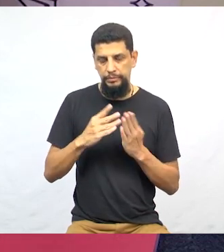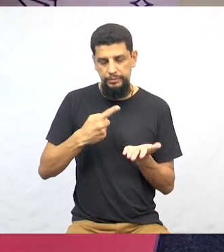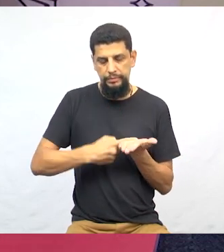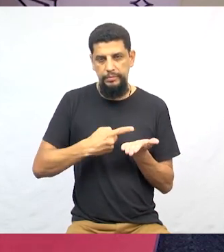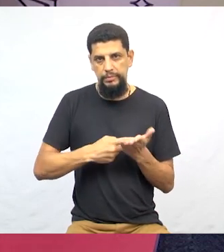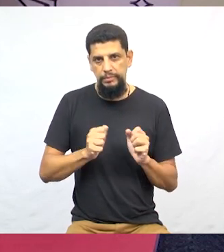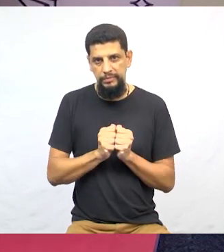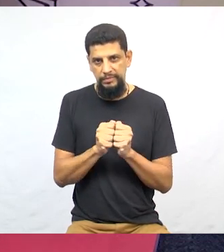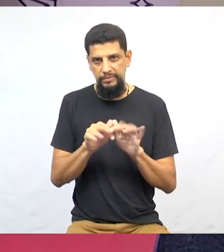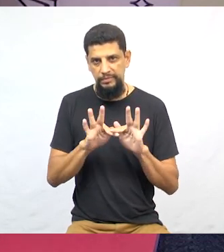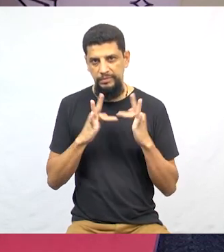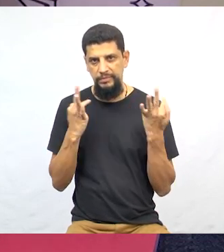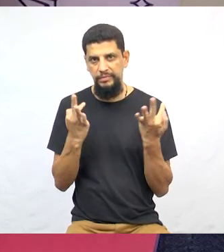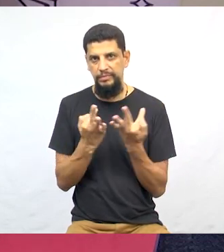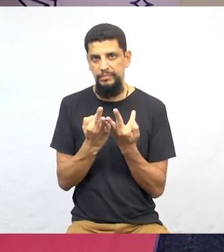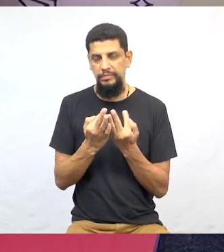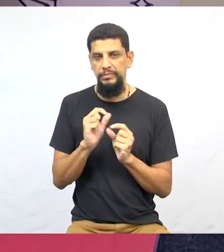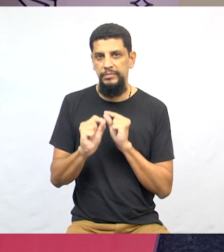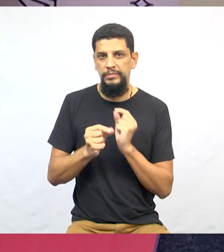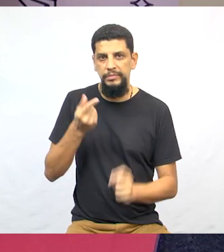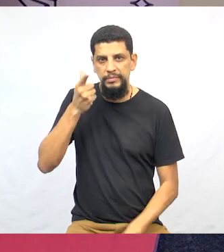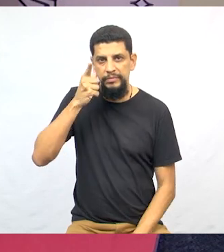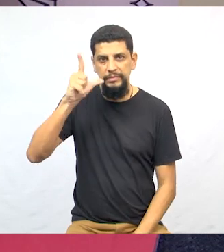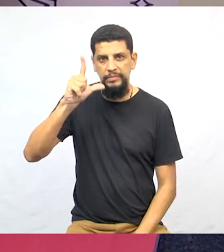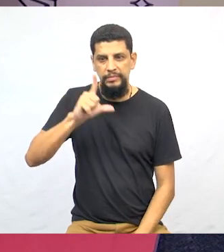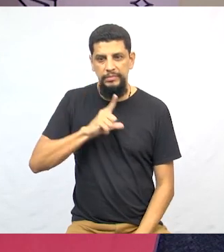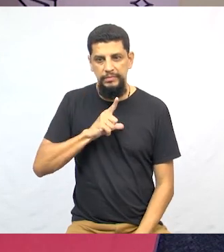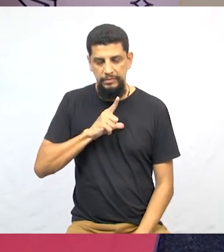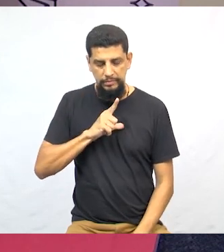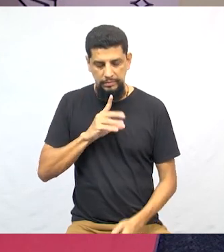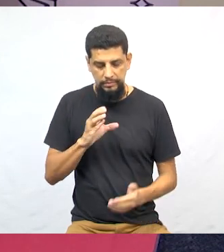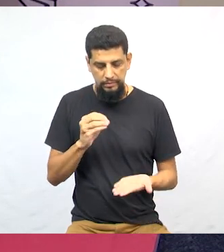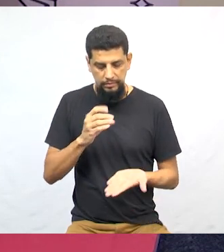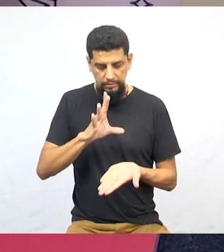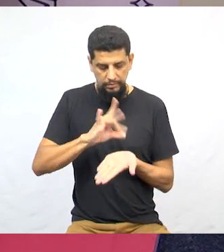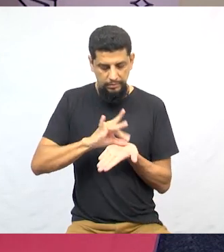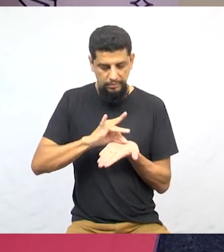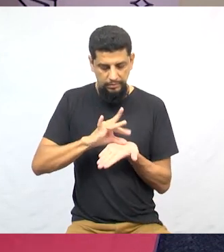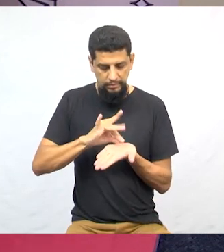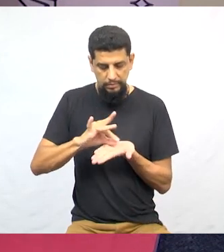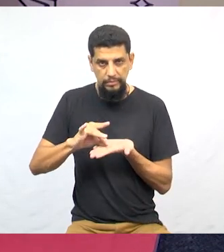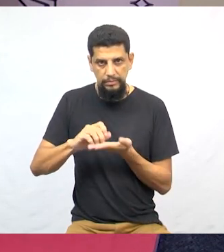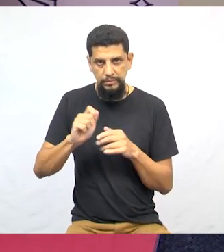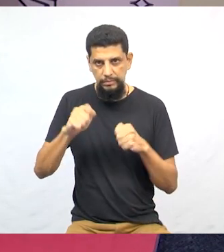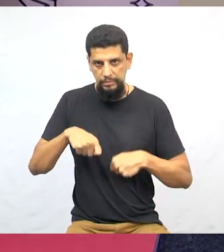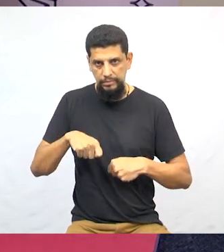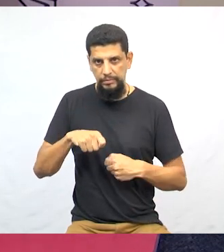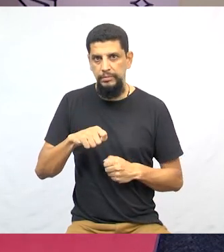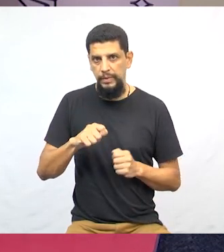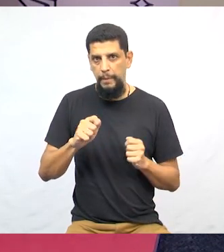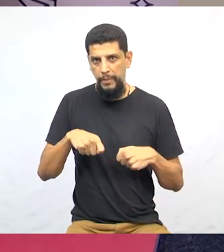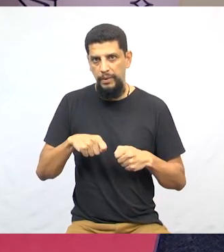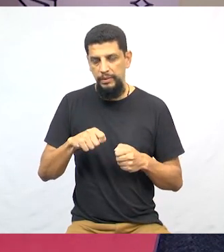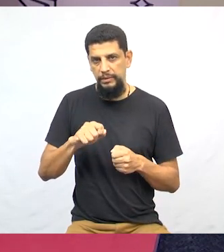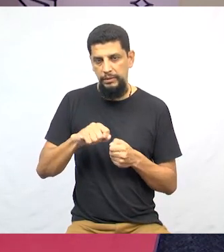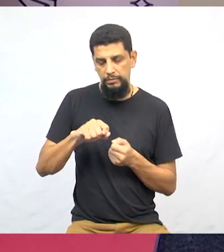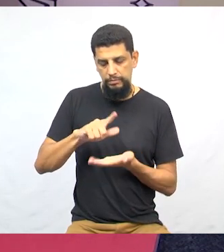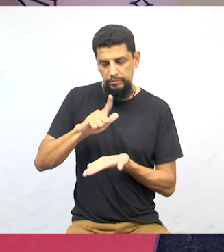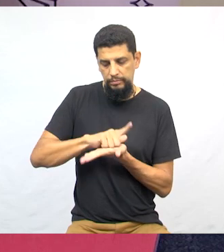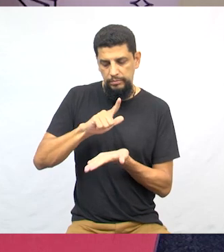aí com a família de vocês. E ganha quem conseguir jogar mais bolinha. Brincadeira muito divertida. E a bolinha pode ser de papel, tá